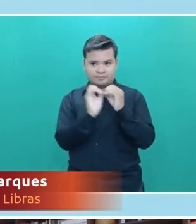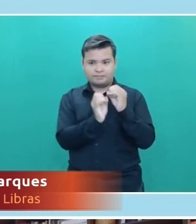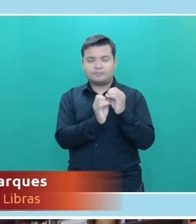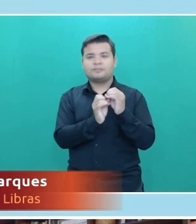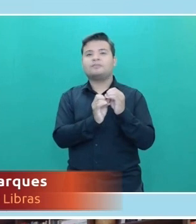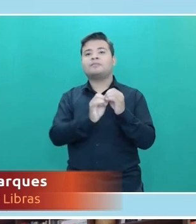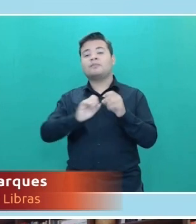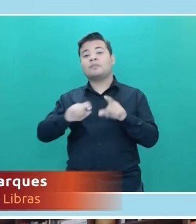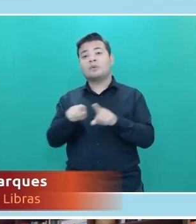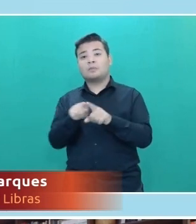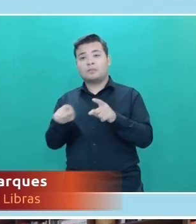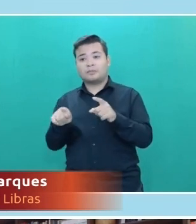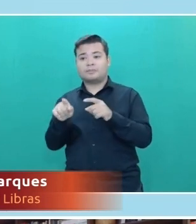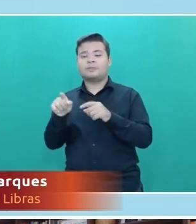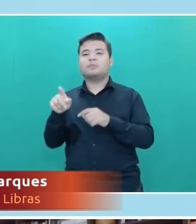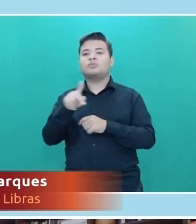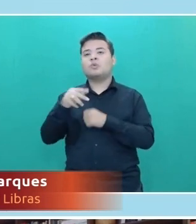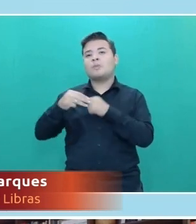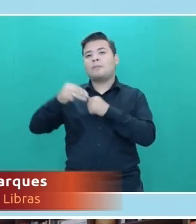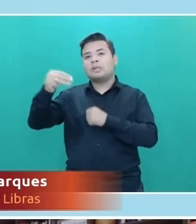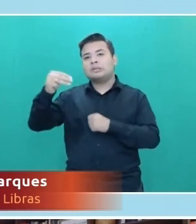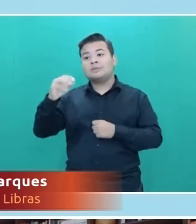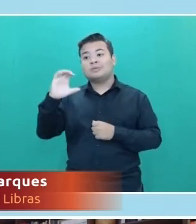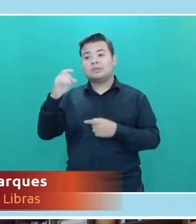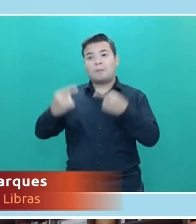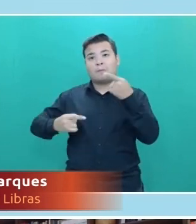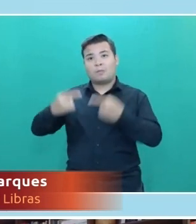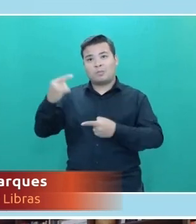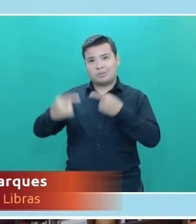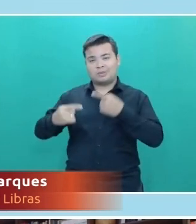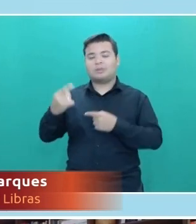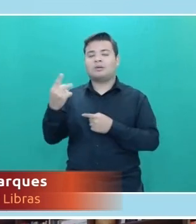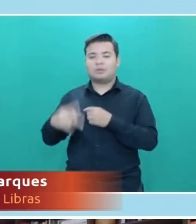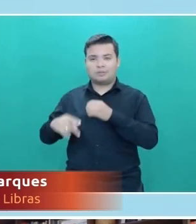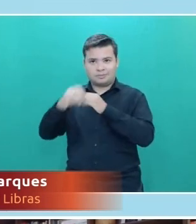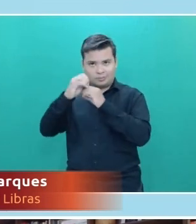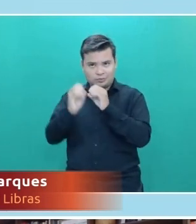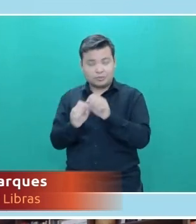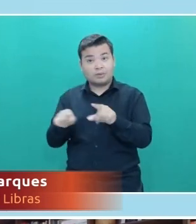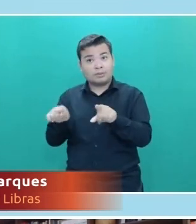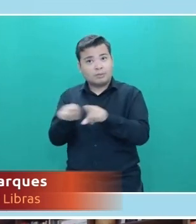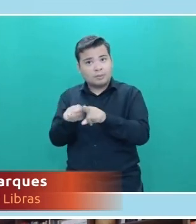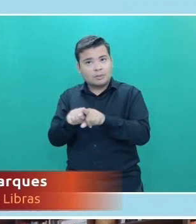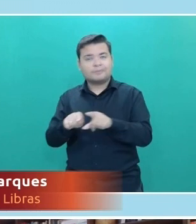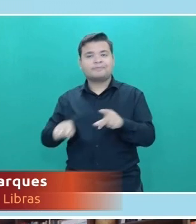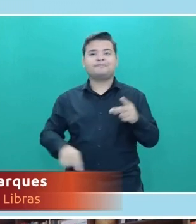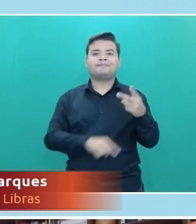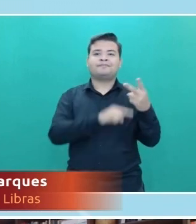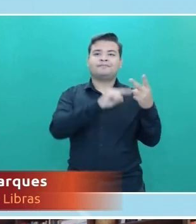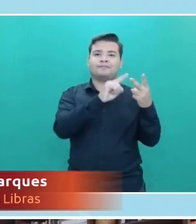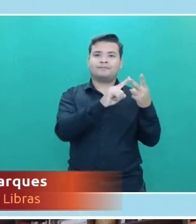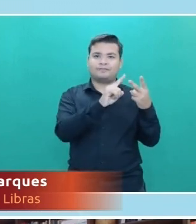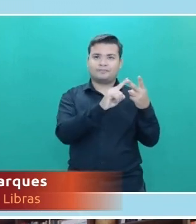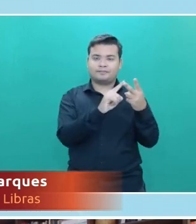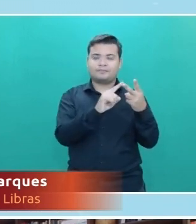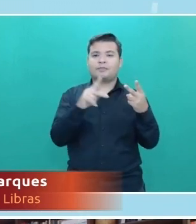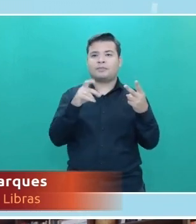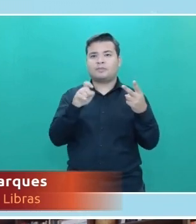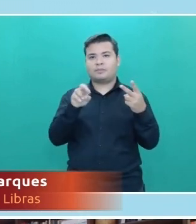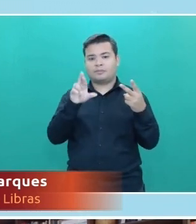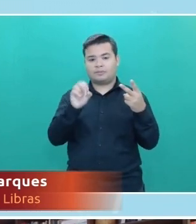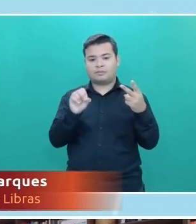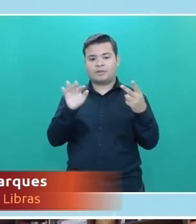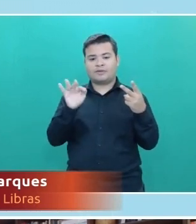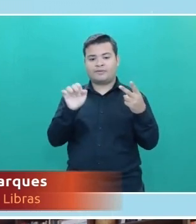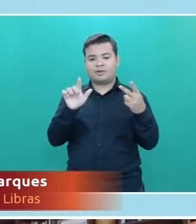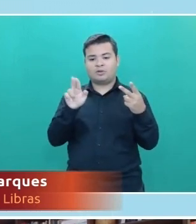e também do mestrado em Ciência Política, também da Universidade Federal de Goiás. Nosso outro convidado é o Pedro Feril